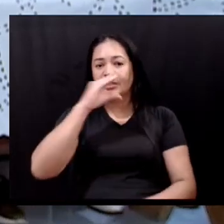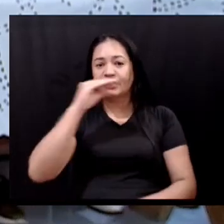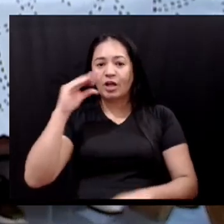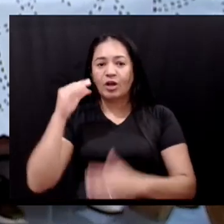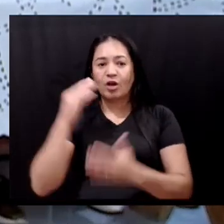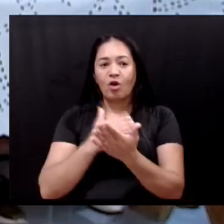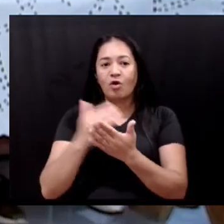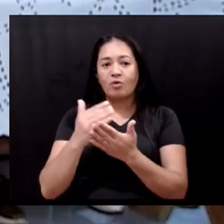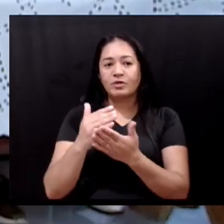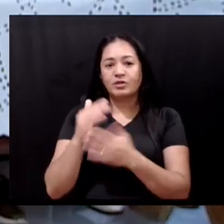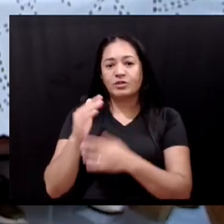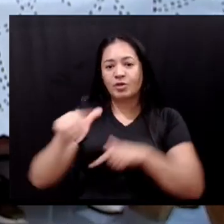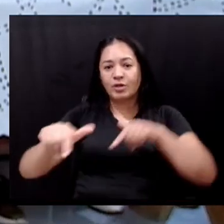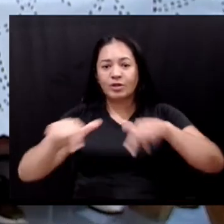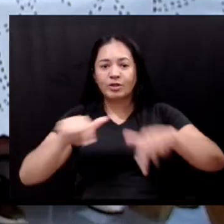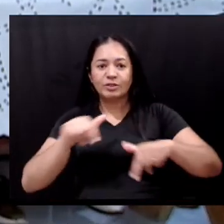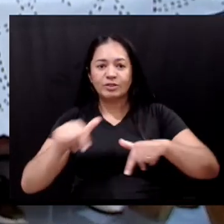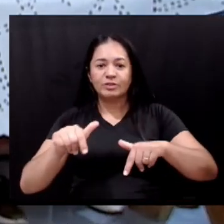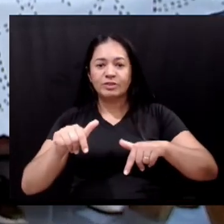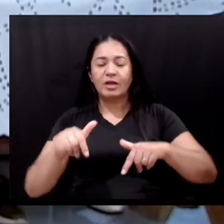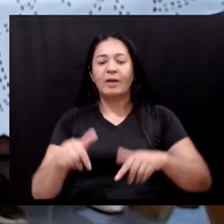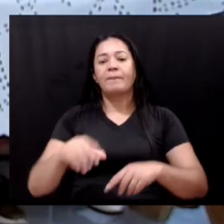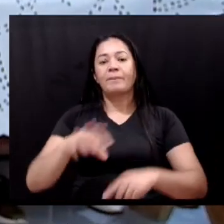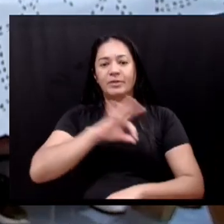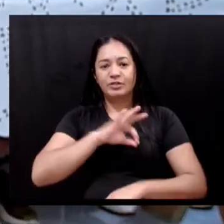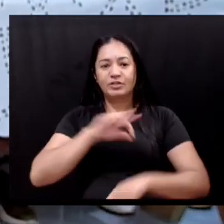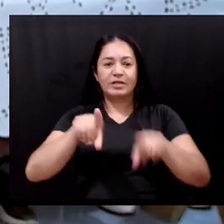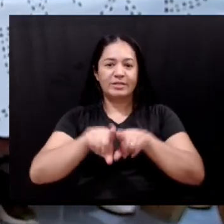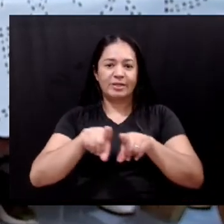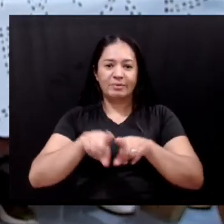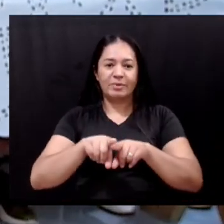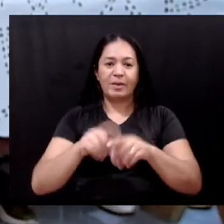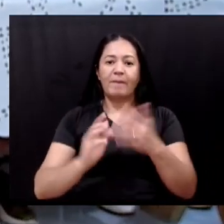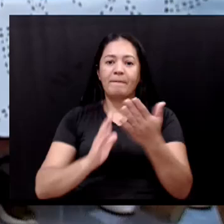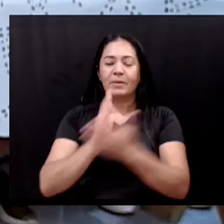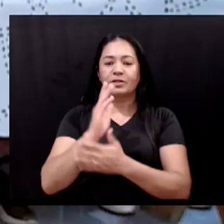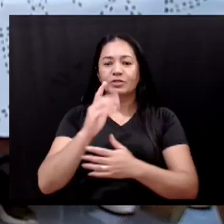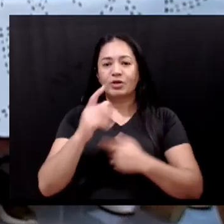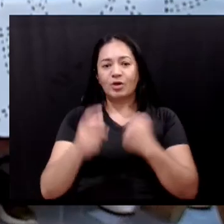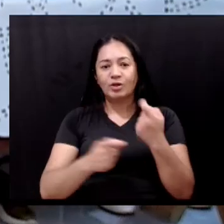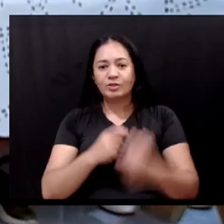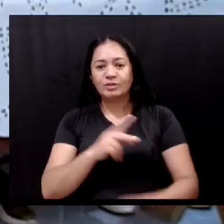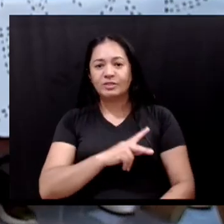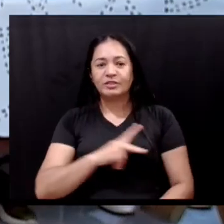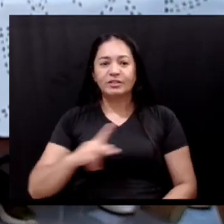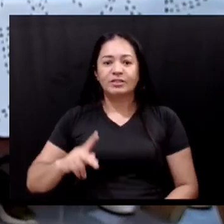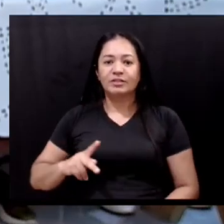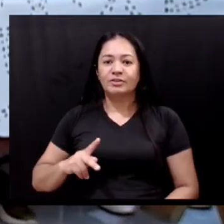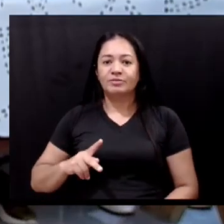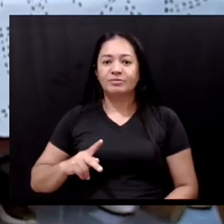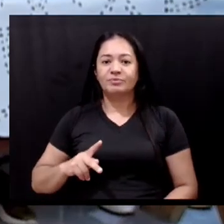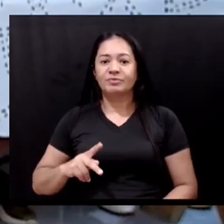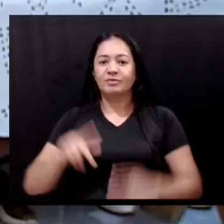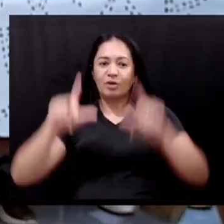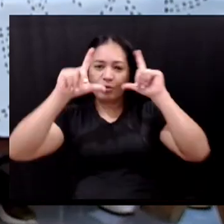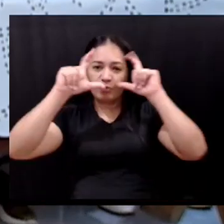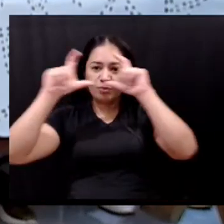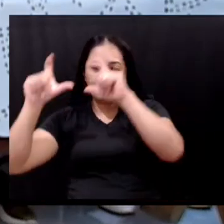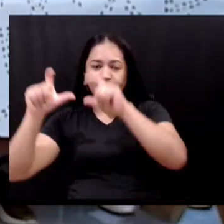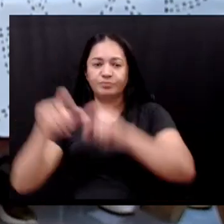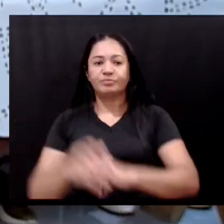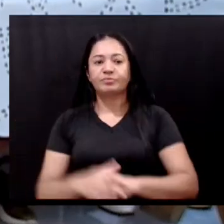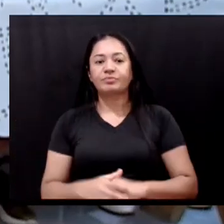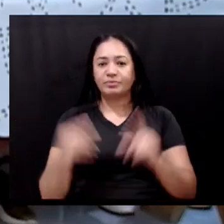a guardinha e, posteriormente, passou a gerenciar uma grande rede no ramo fotográfico. Construiu